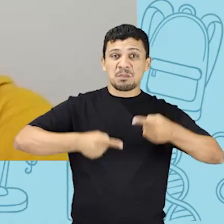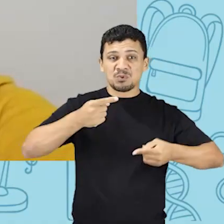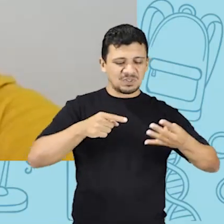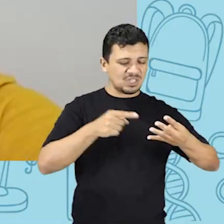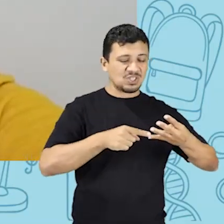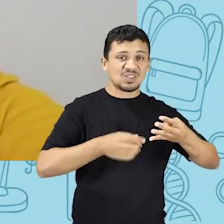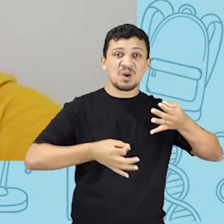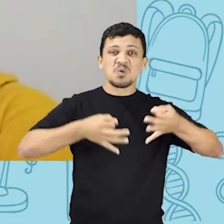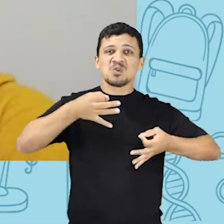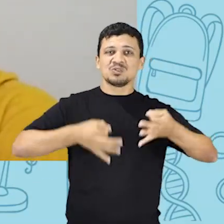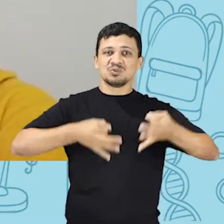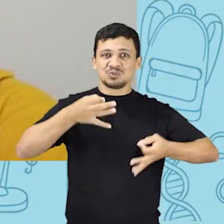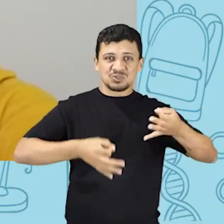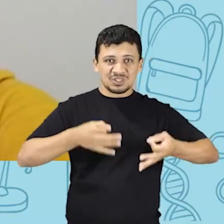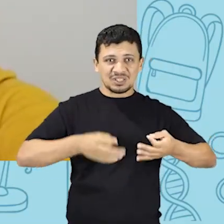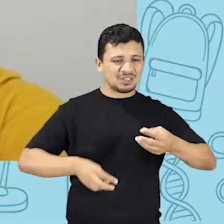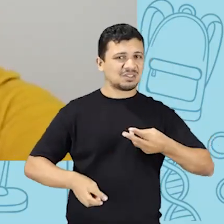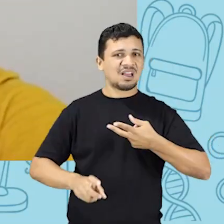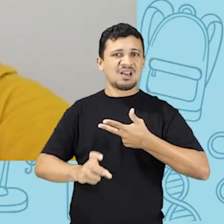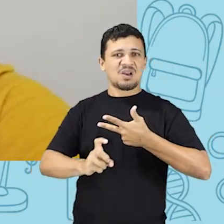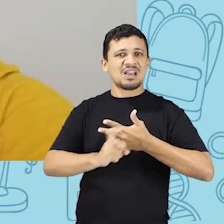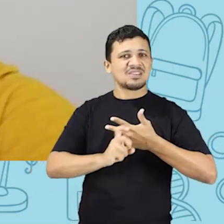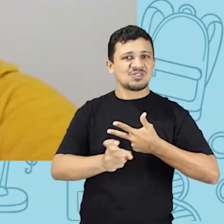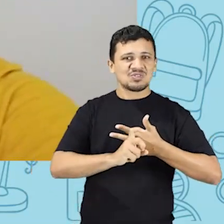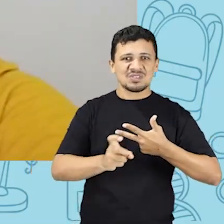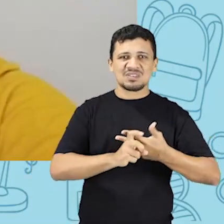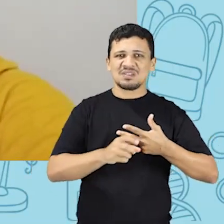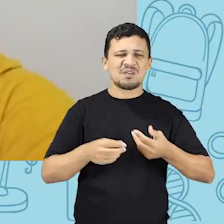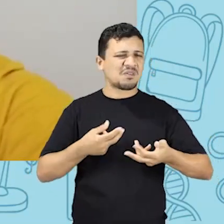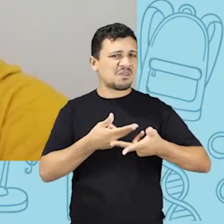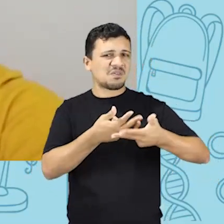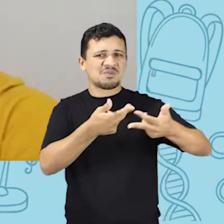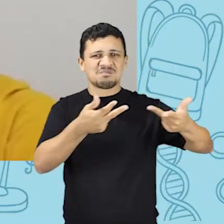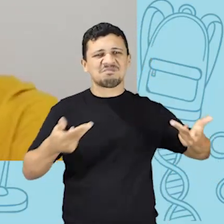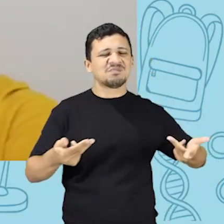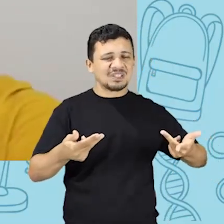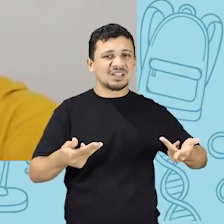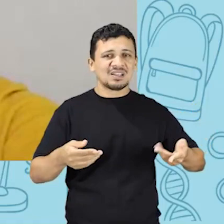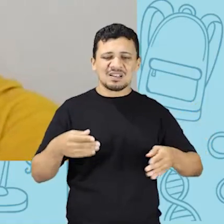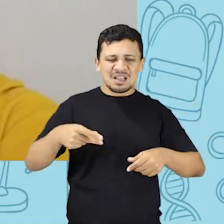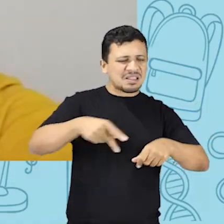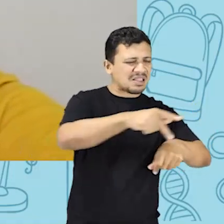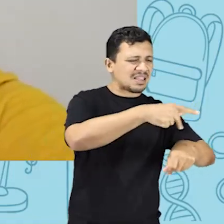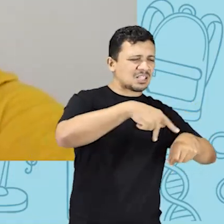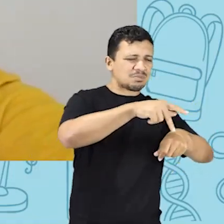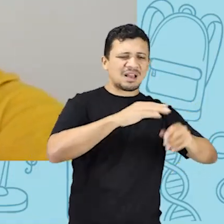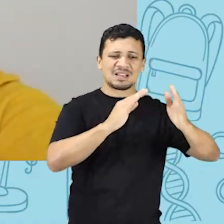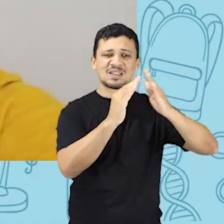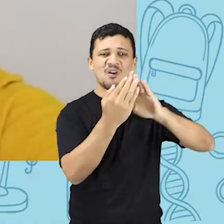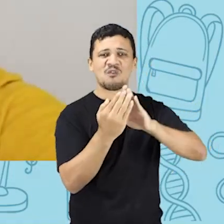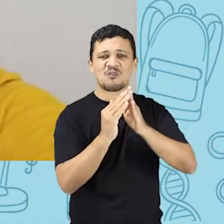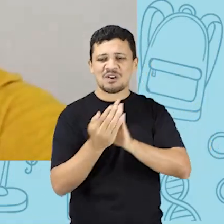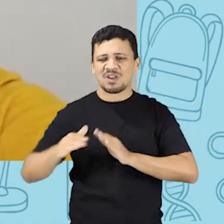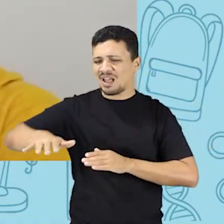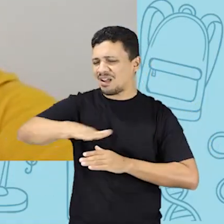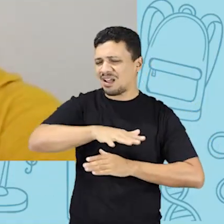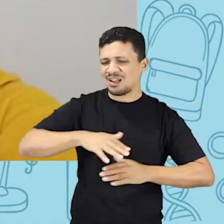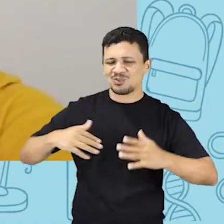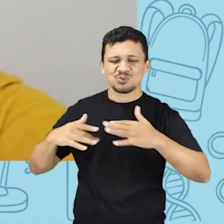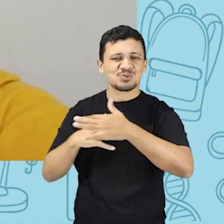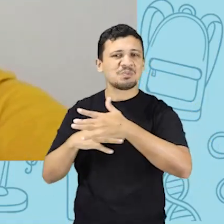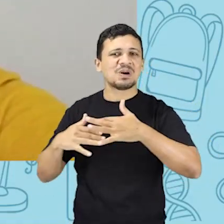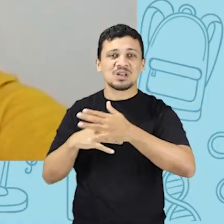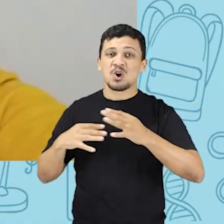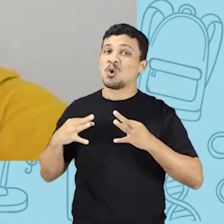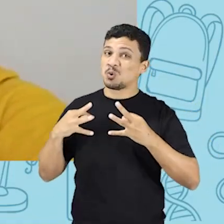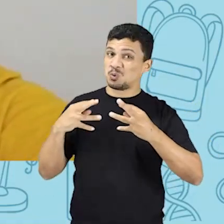estamos no judiciário, no executivo, no legislativo, nós estamos nas praças, nas favelas, na zona urbana, em